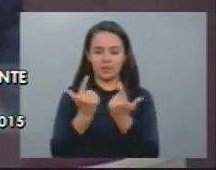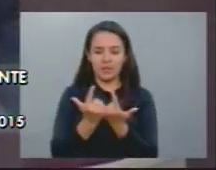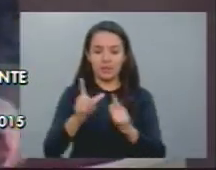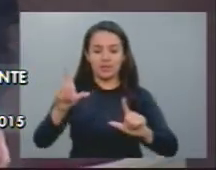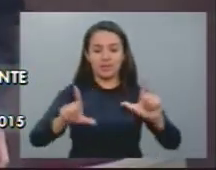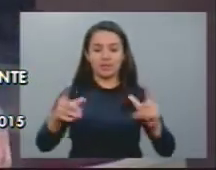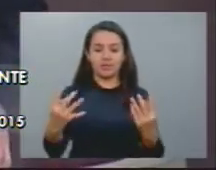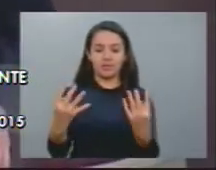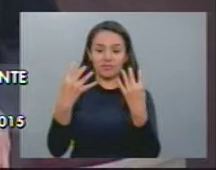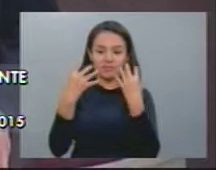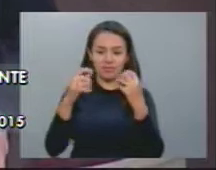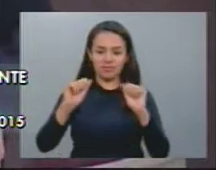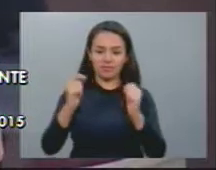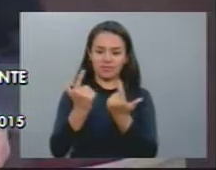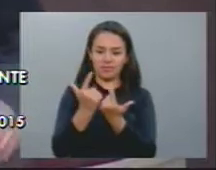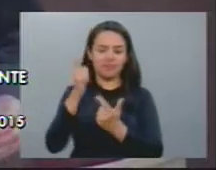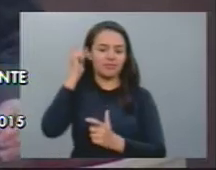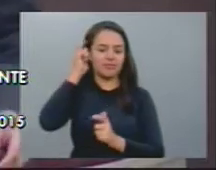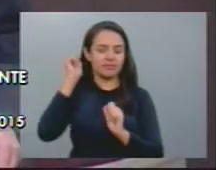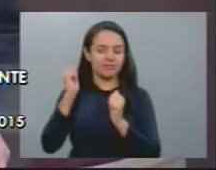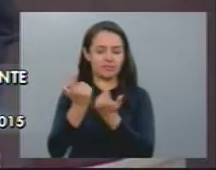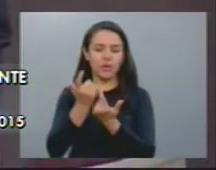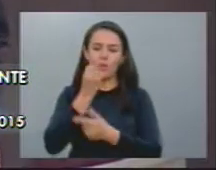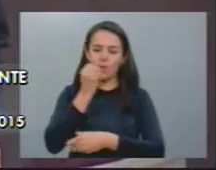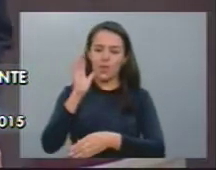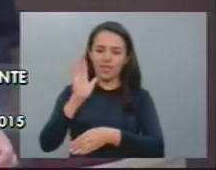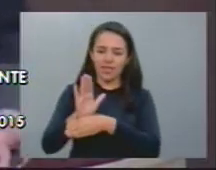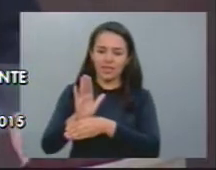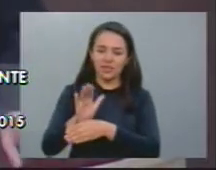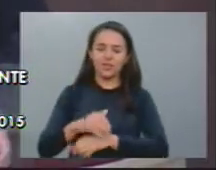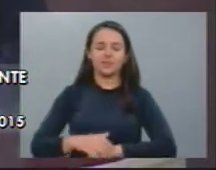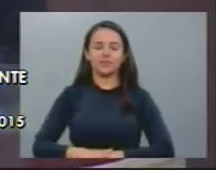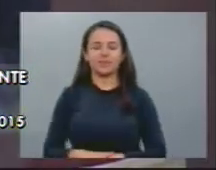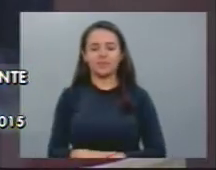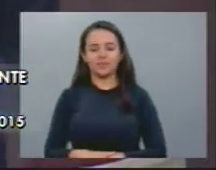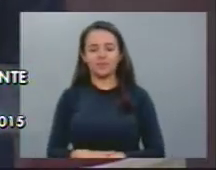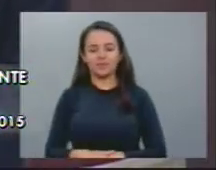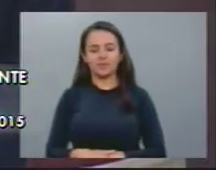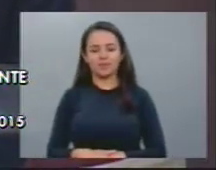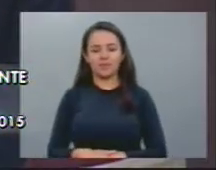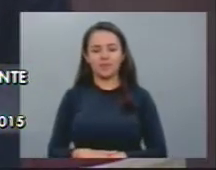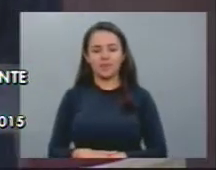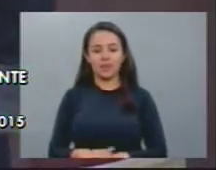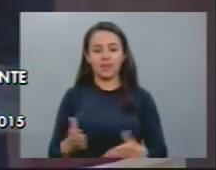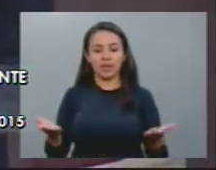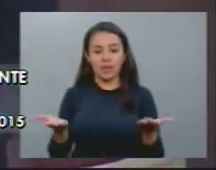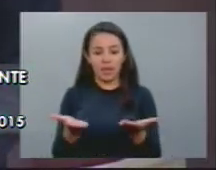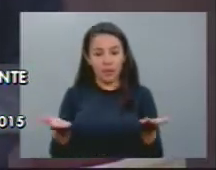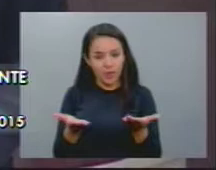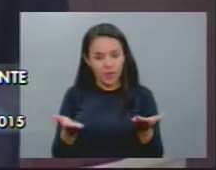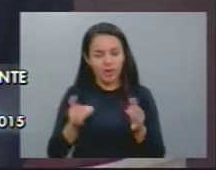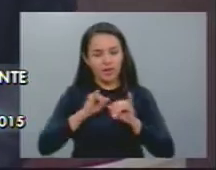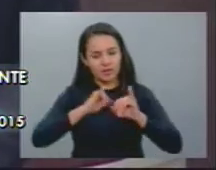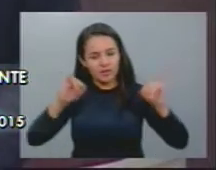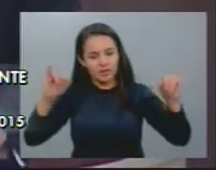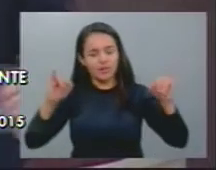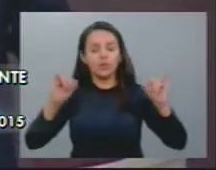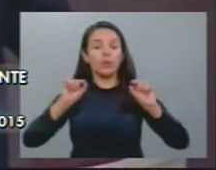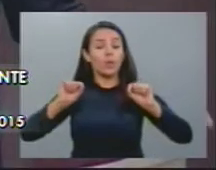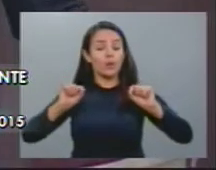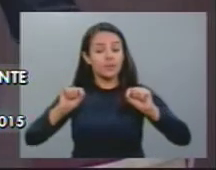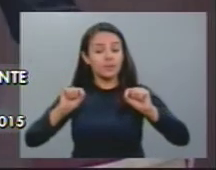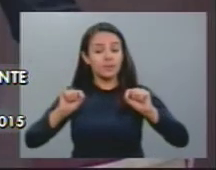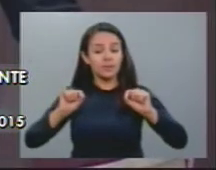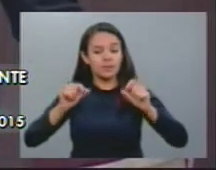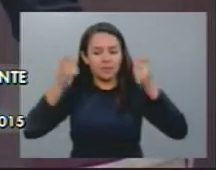ouvem pela TV e Rádio Assembleia, eu queria dar, em alguma medida, continuidade ao tema que aqui